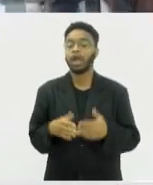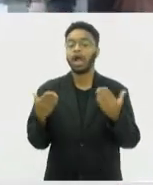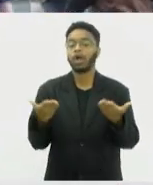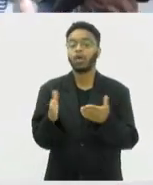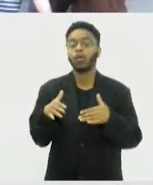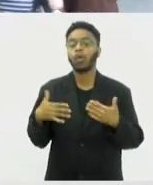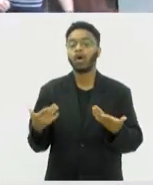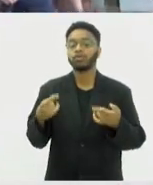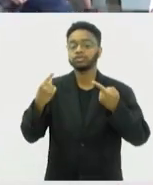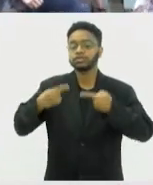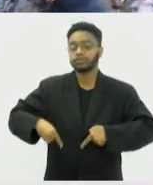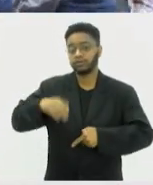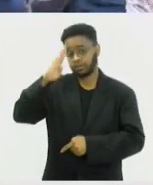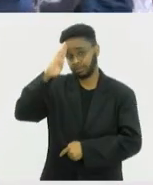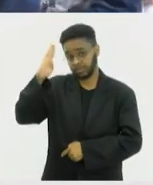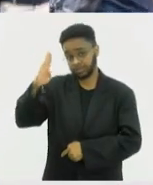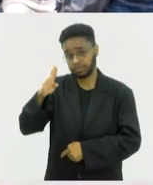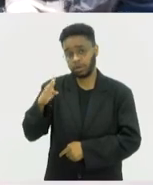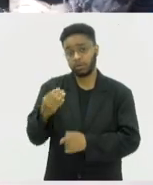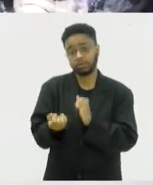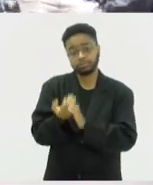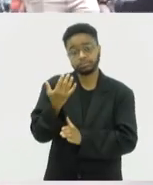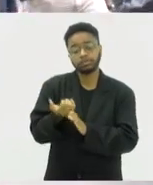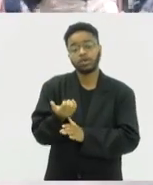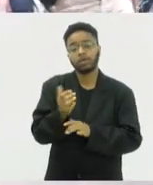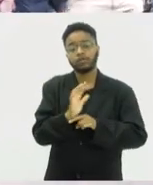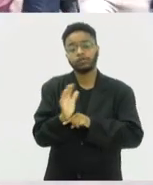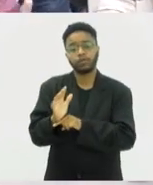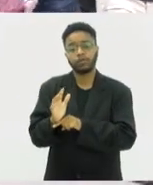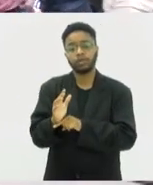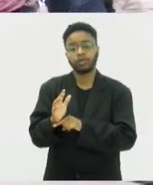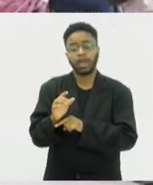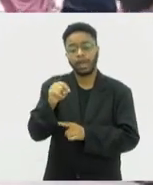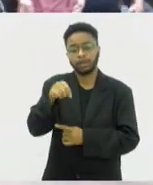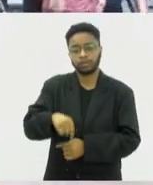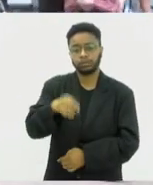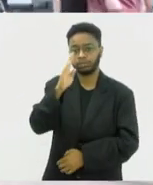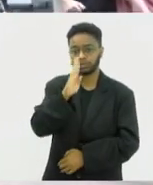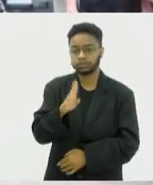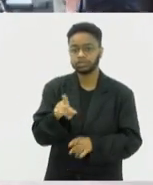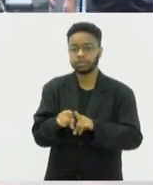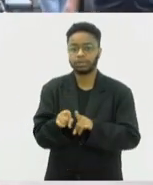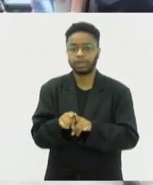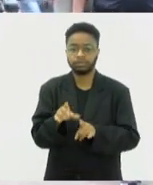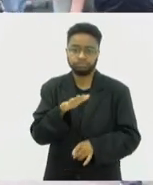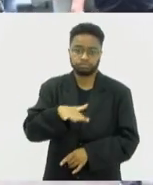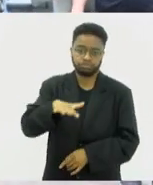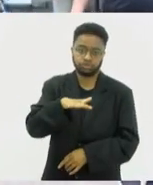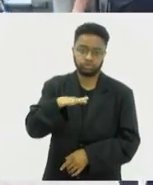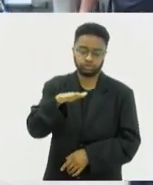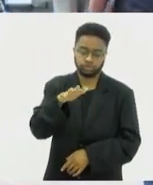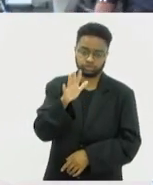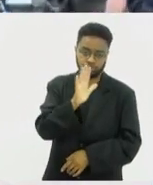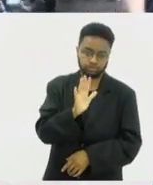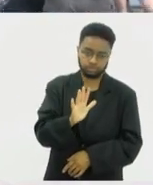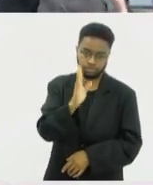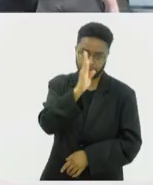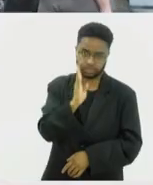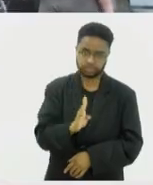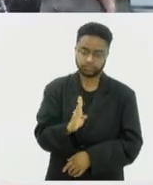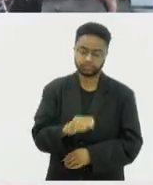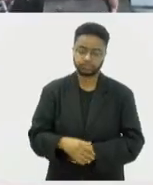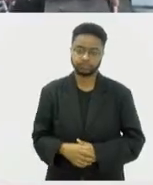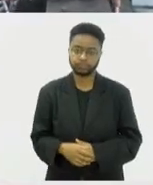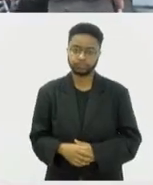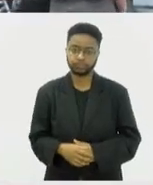principais desafios assim, de uma produção nacional, de fazer, de um cineasta produzir um filme e também do cinema nacional, que hoje... Então, hoje em